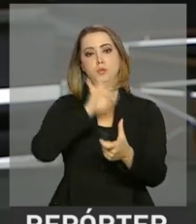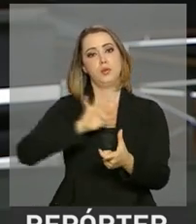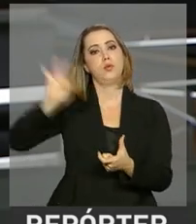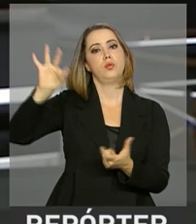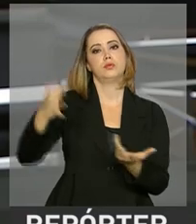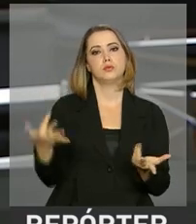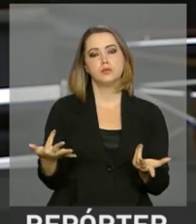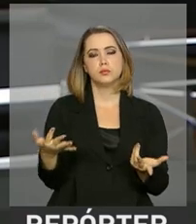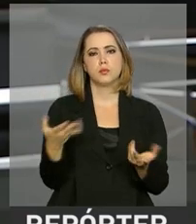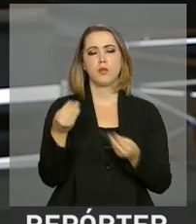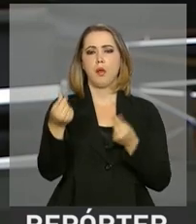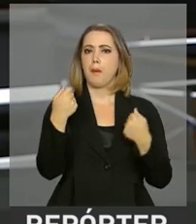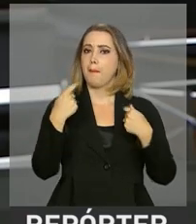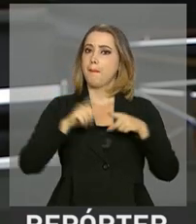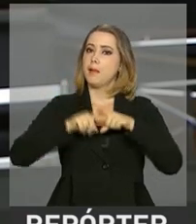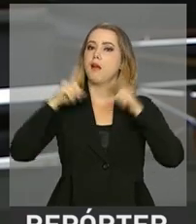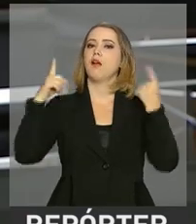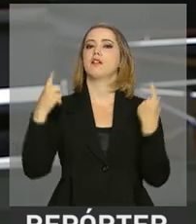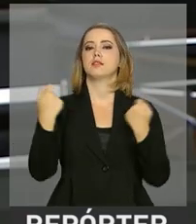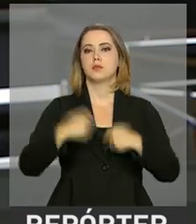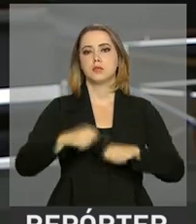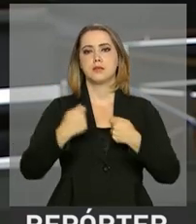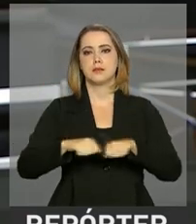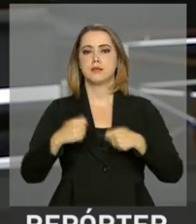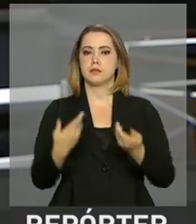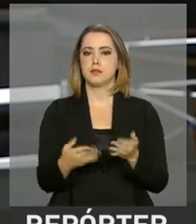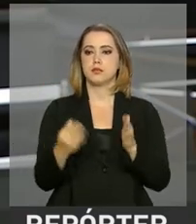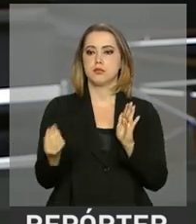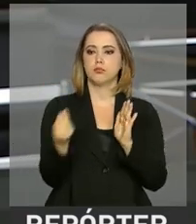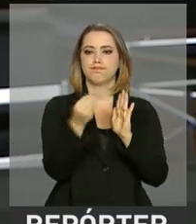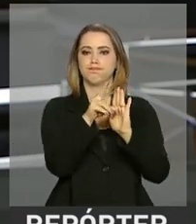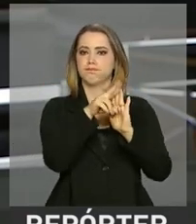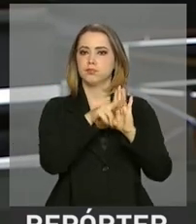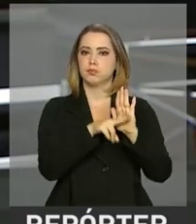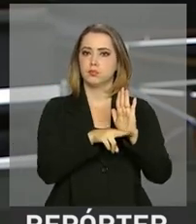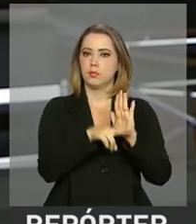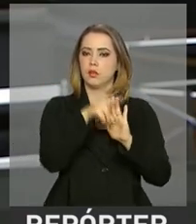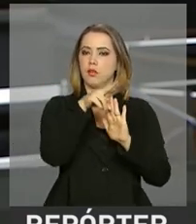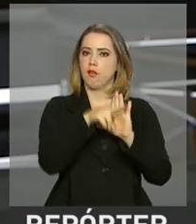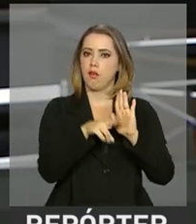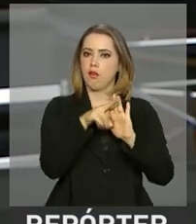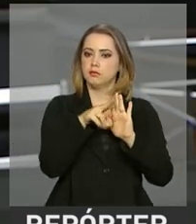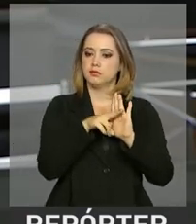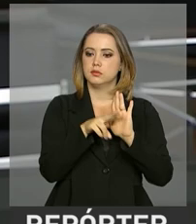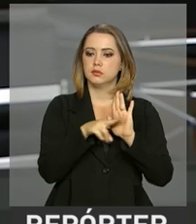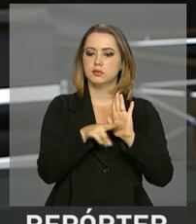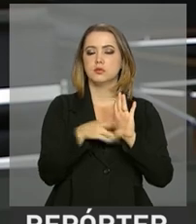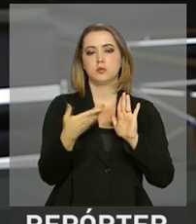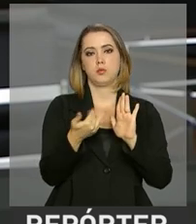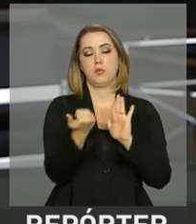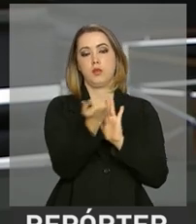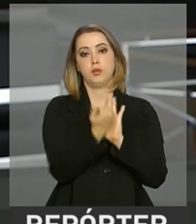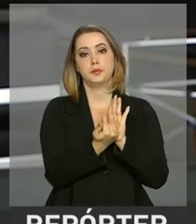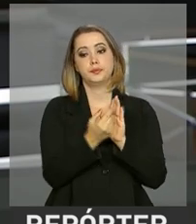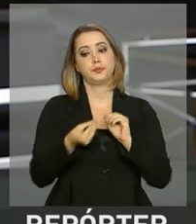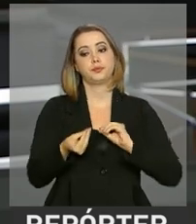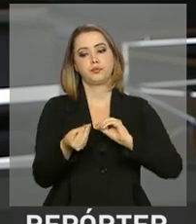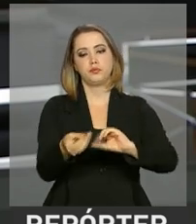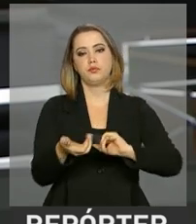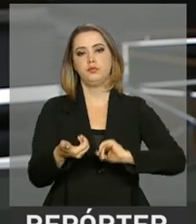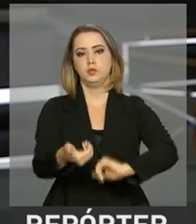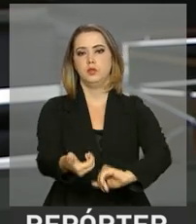com a União, desde que eles respeitem algumas compensações desse projeto que ainda vai ser enviado ao Congresso Nacional e desde que não